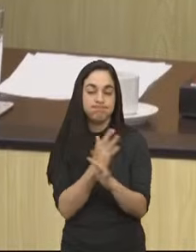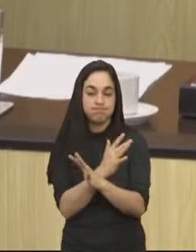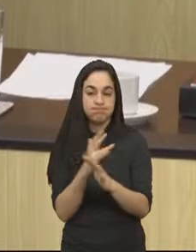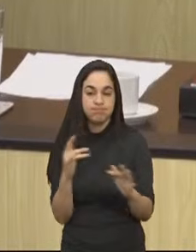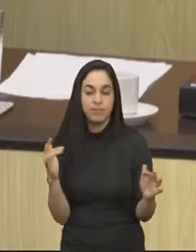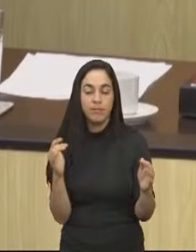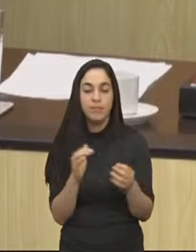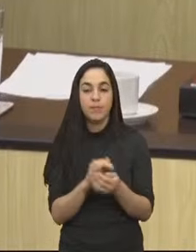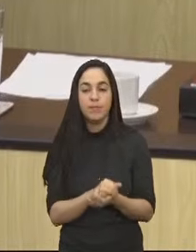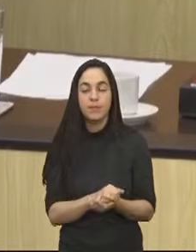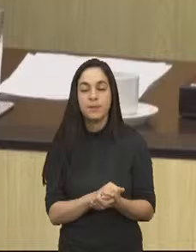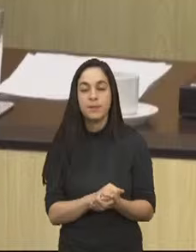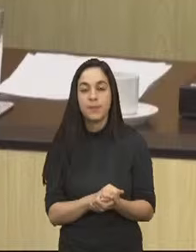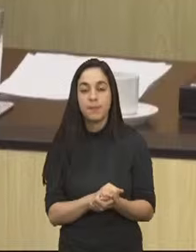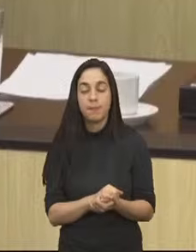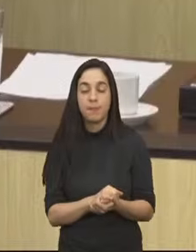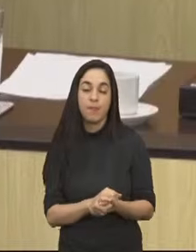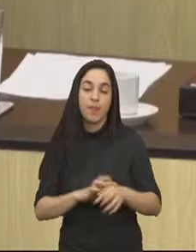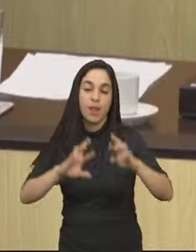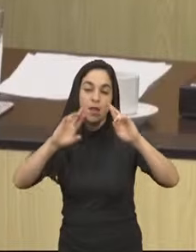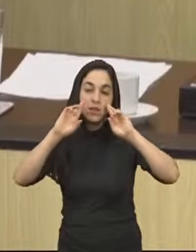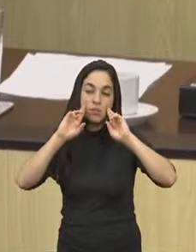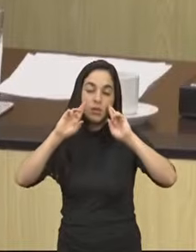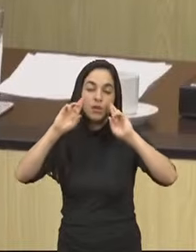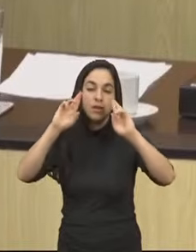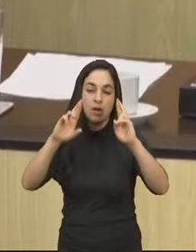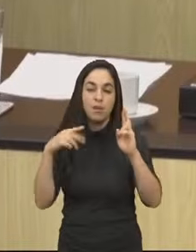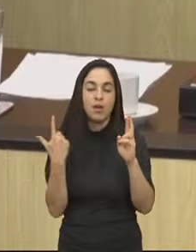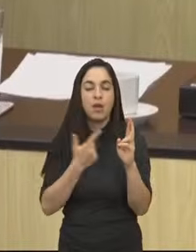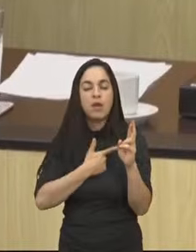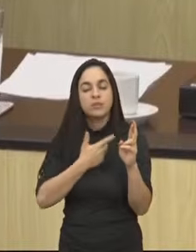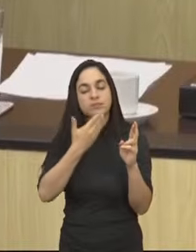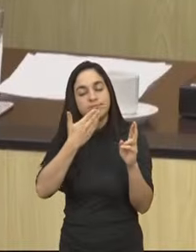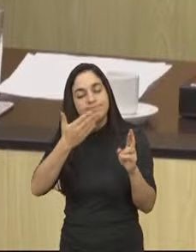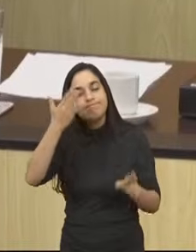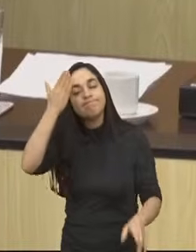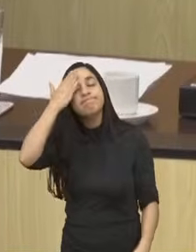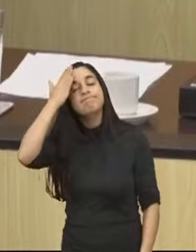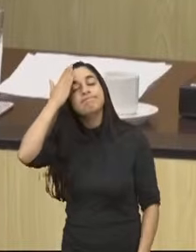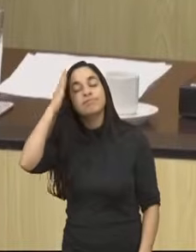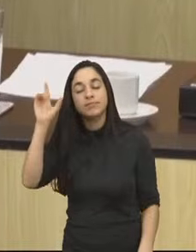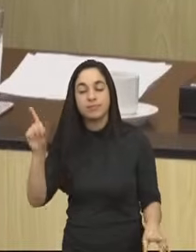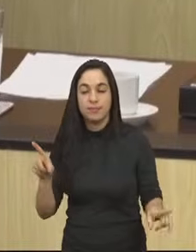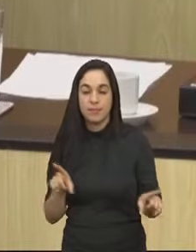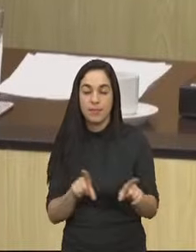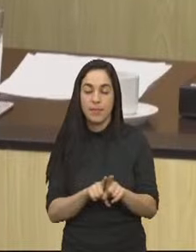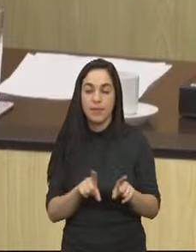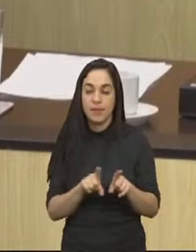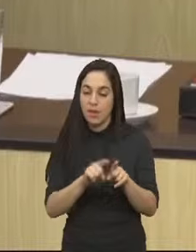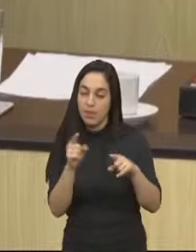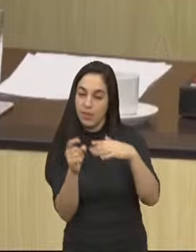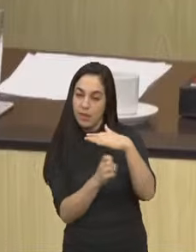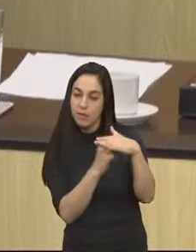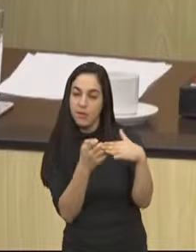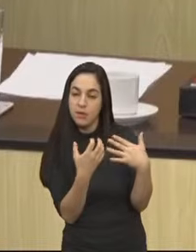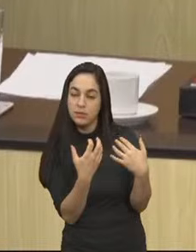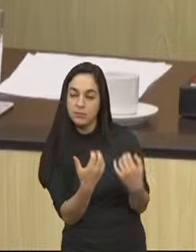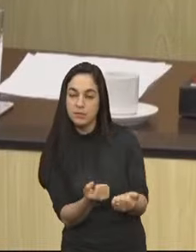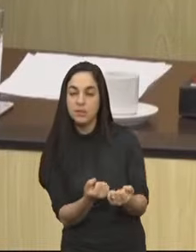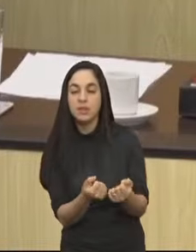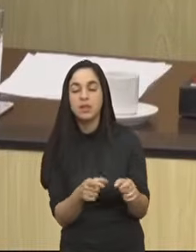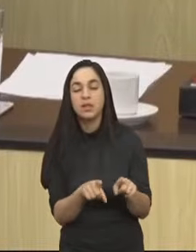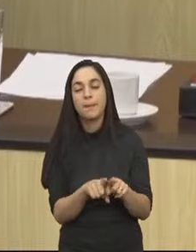localidades. Assim sendo, muito respeitosamente recorremos à compreensão e aos préstimos dessa empresa e,